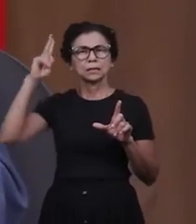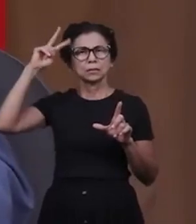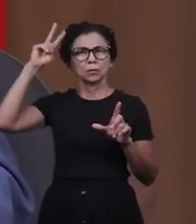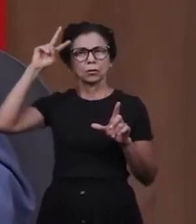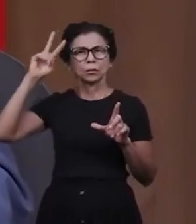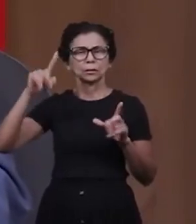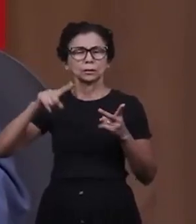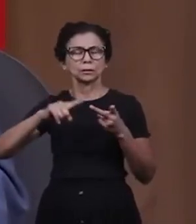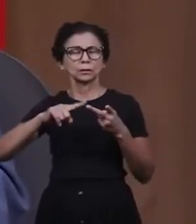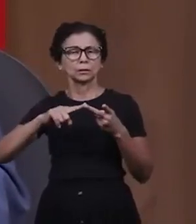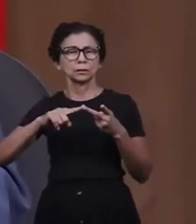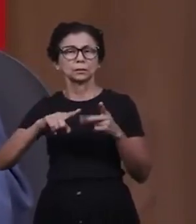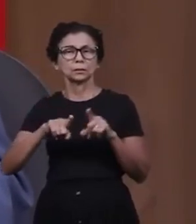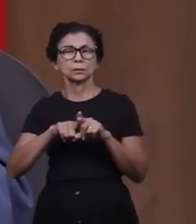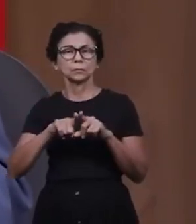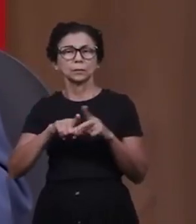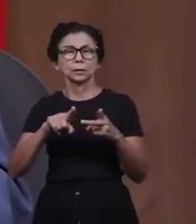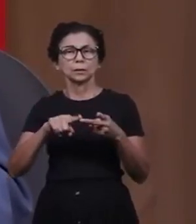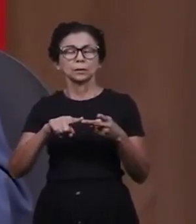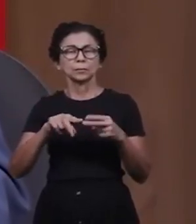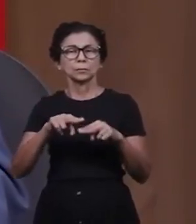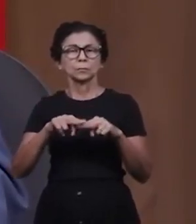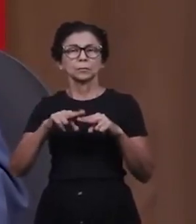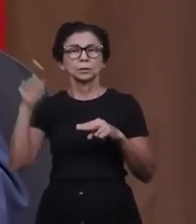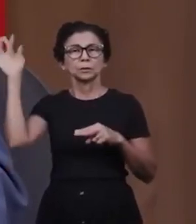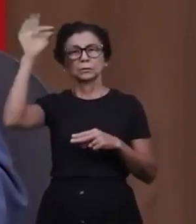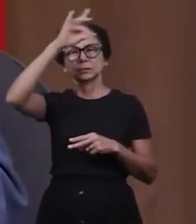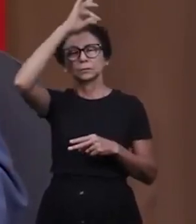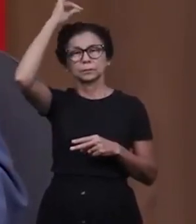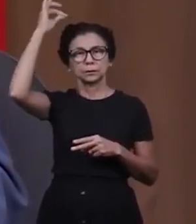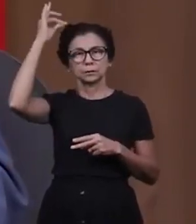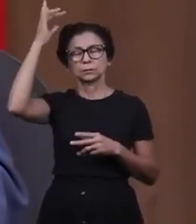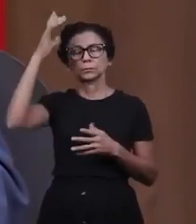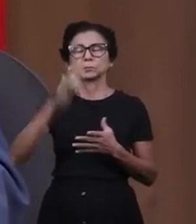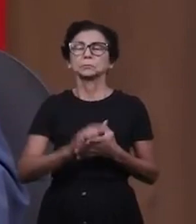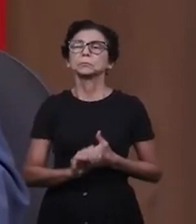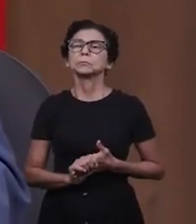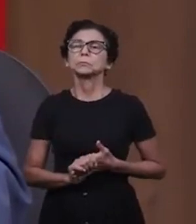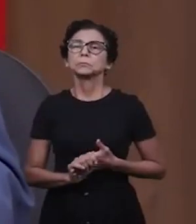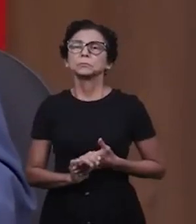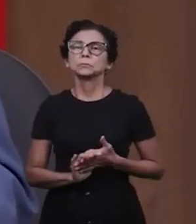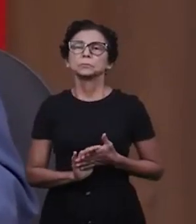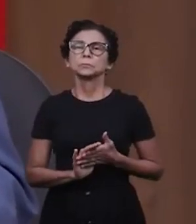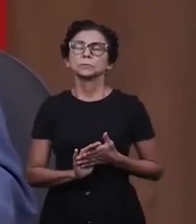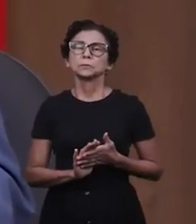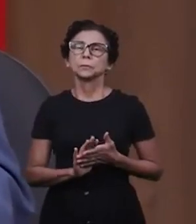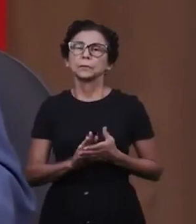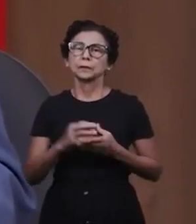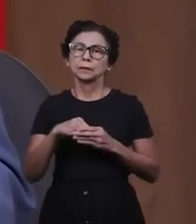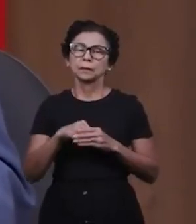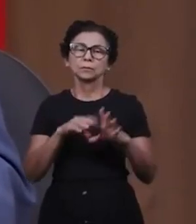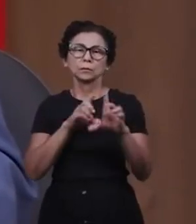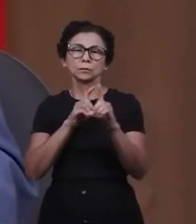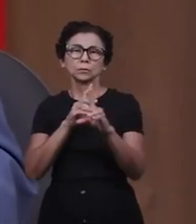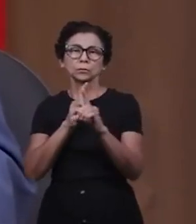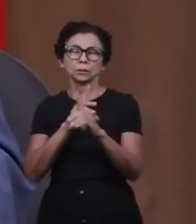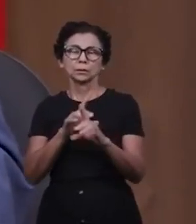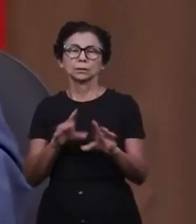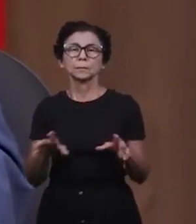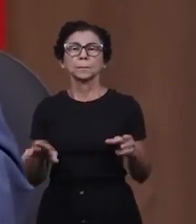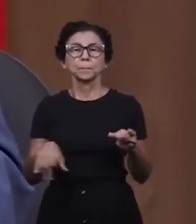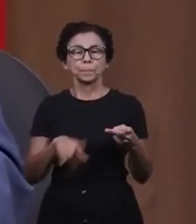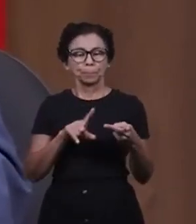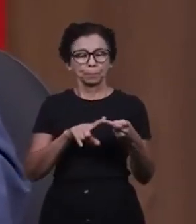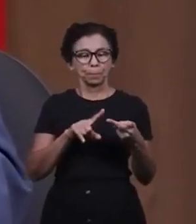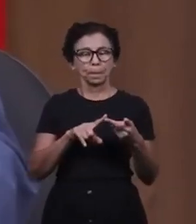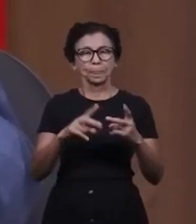está na doutrina que ele ensina. O sangue de Jesus, o clamor pelo sangue